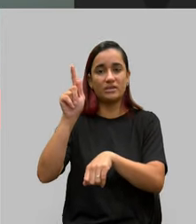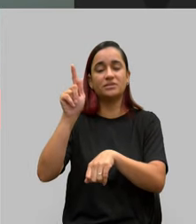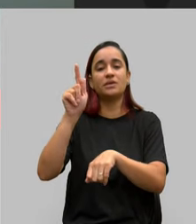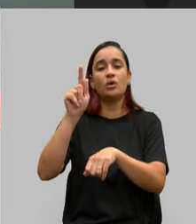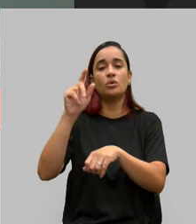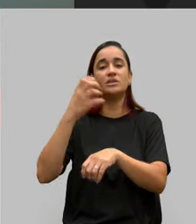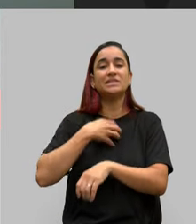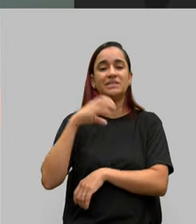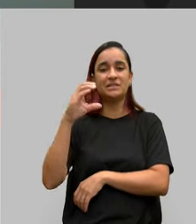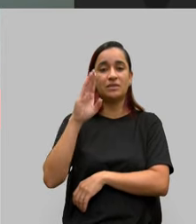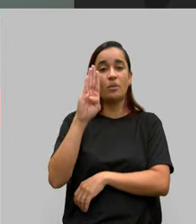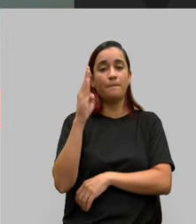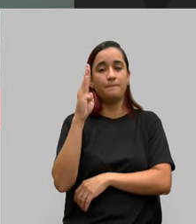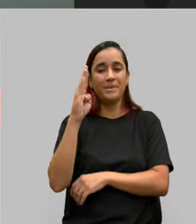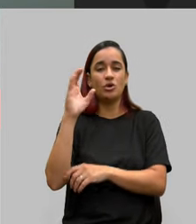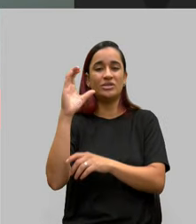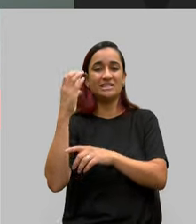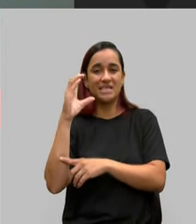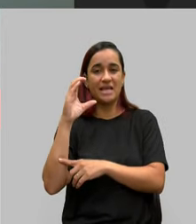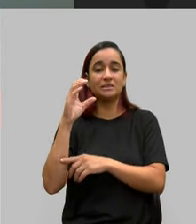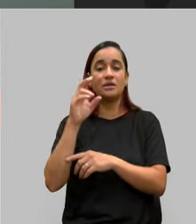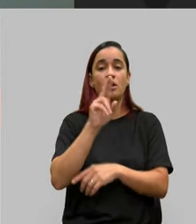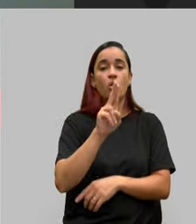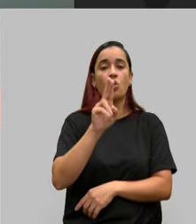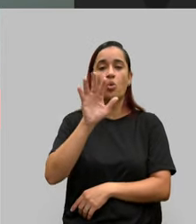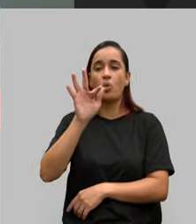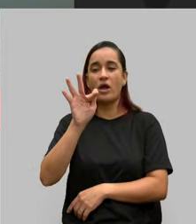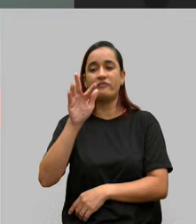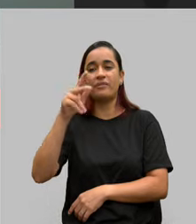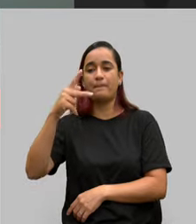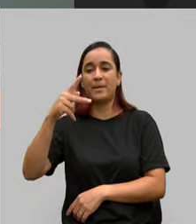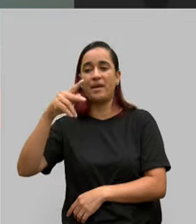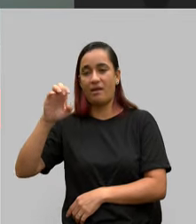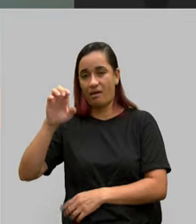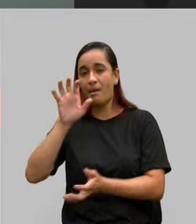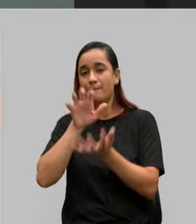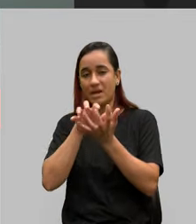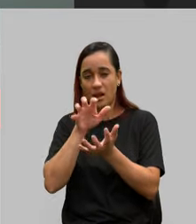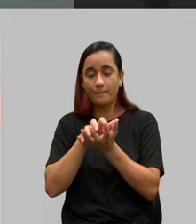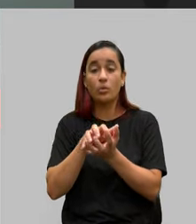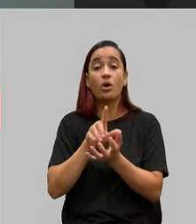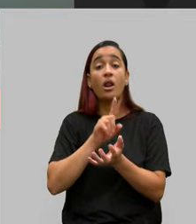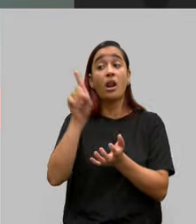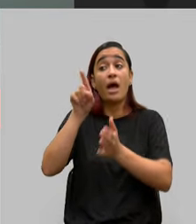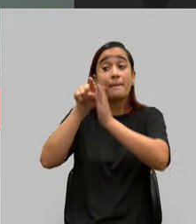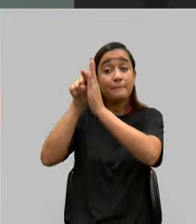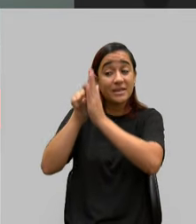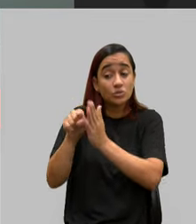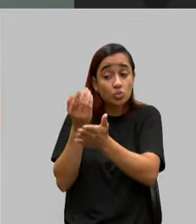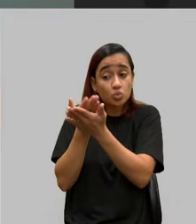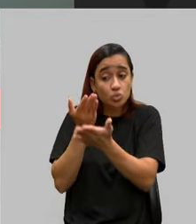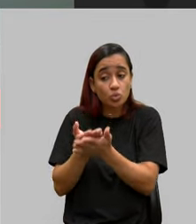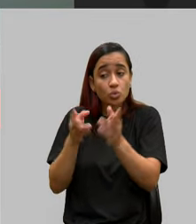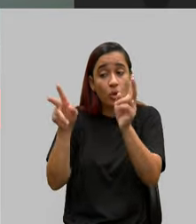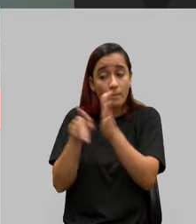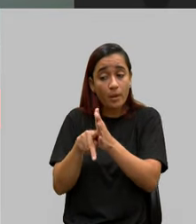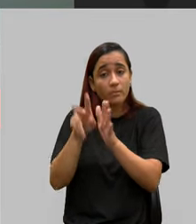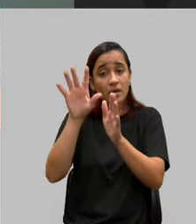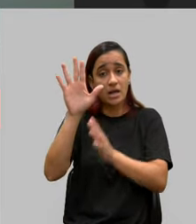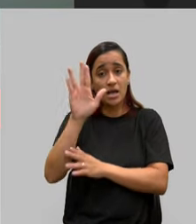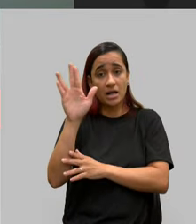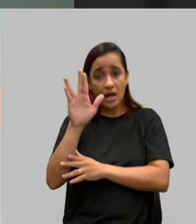biociência da UFPE de Pernambuco um estudo do extrato bruto da planta cannabis sativa provoca